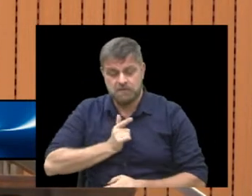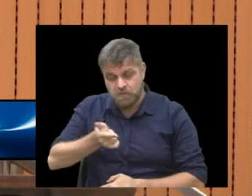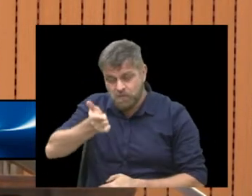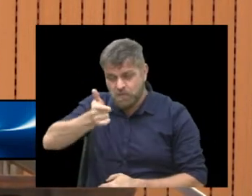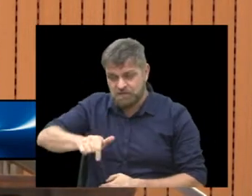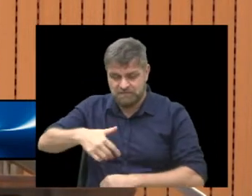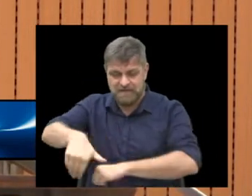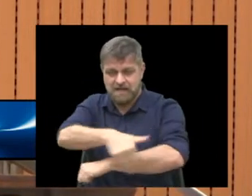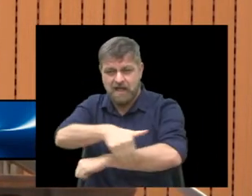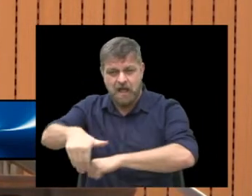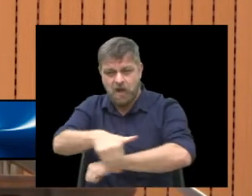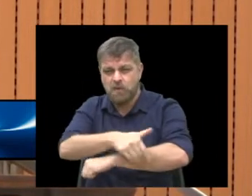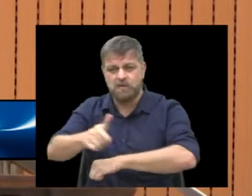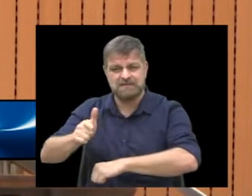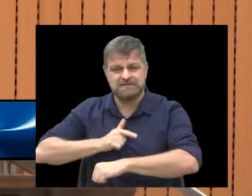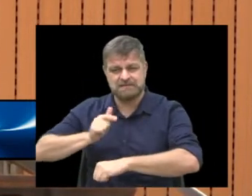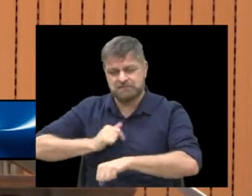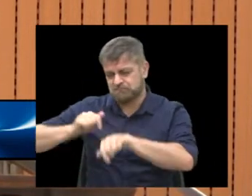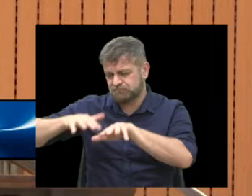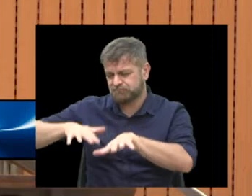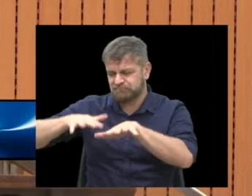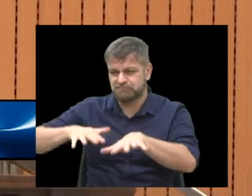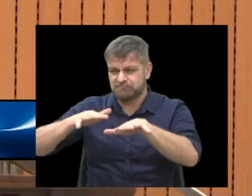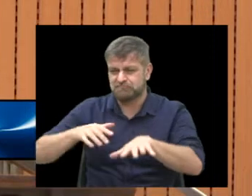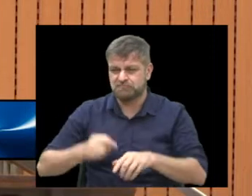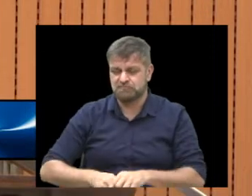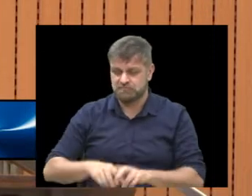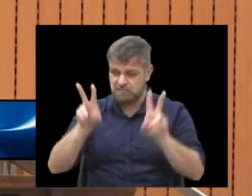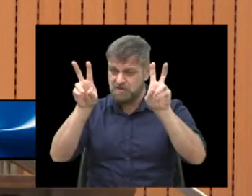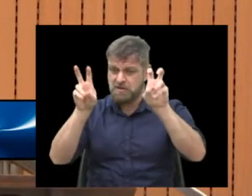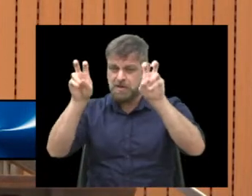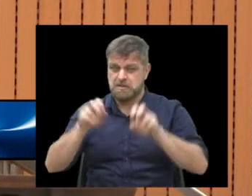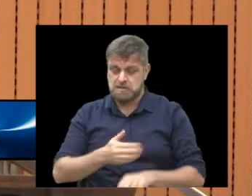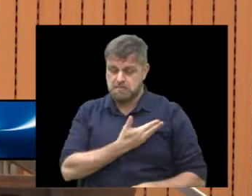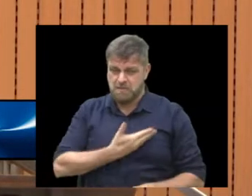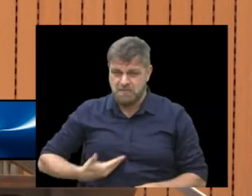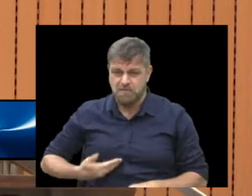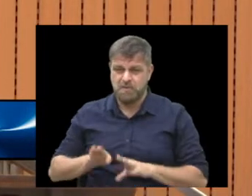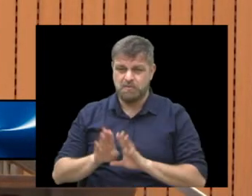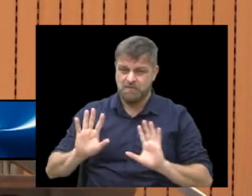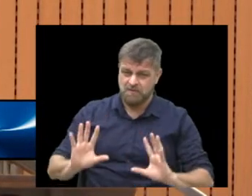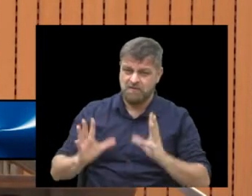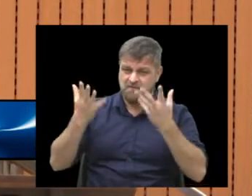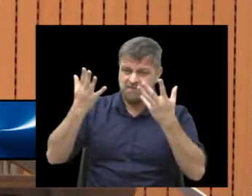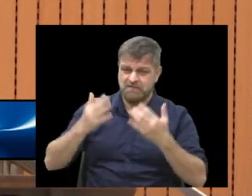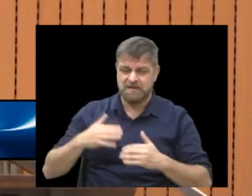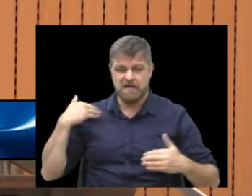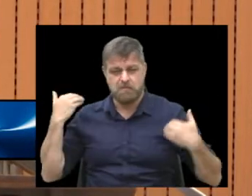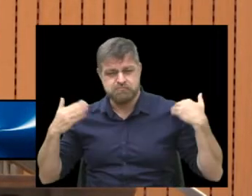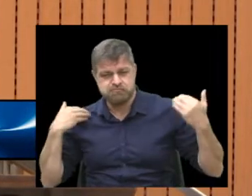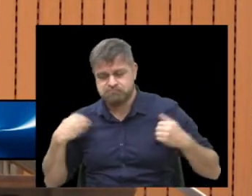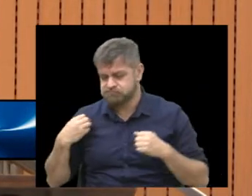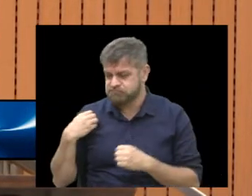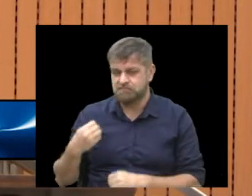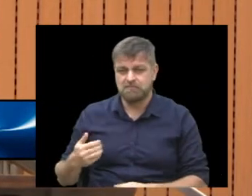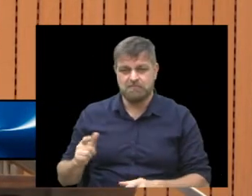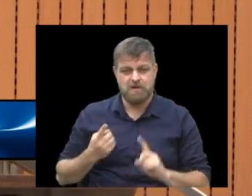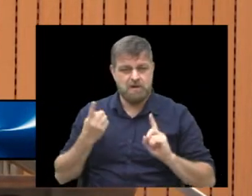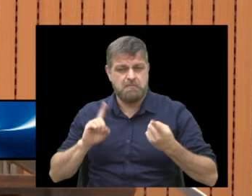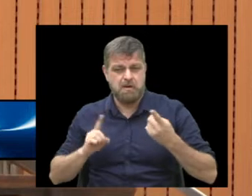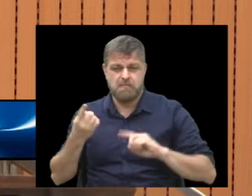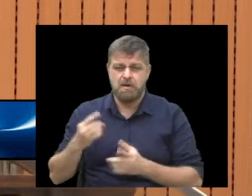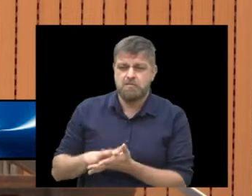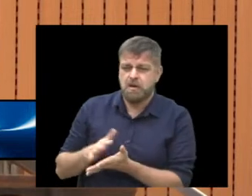novamente nas ruas muita discussão pública, muita festa, muita diversão e que também